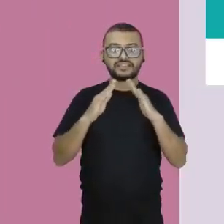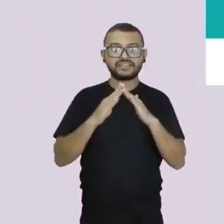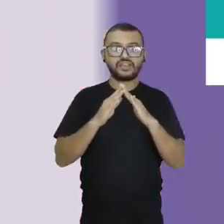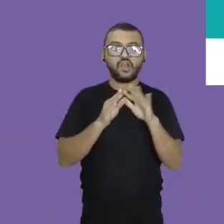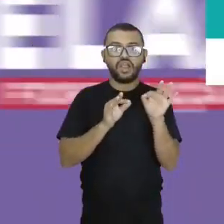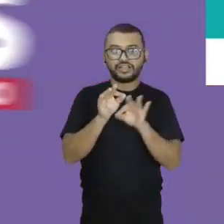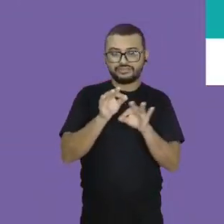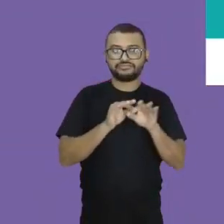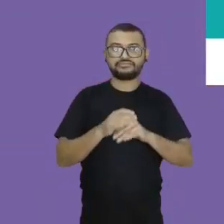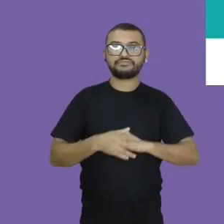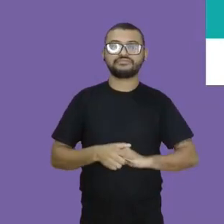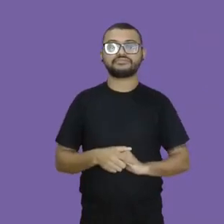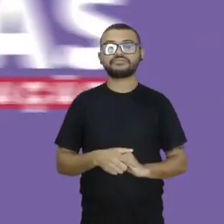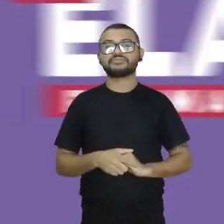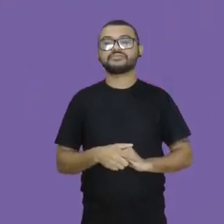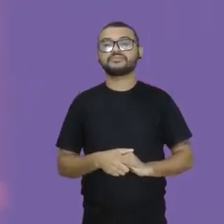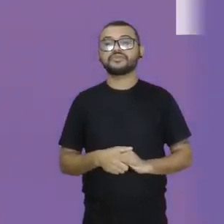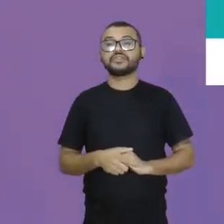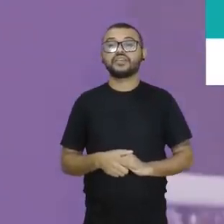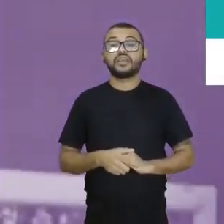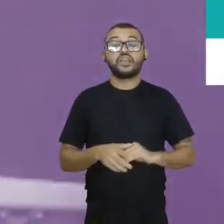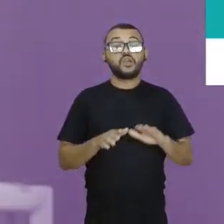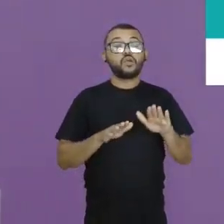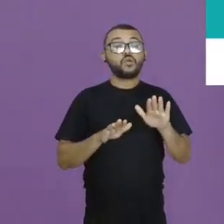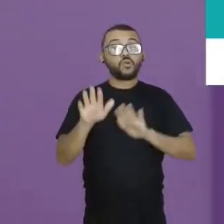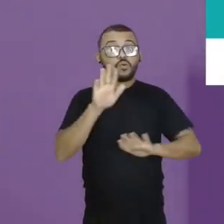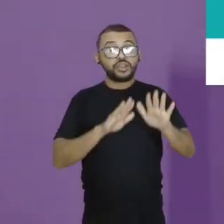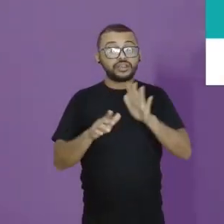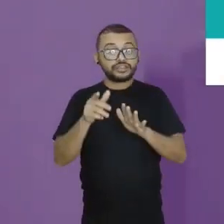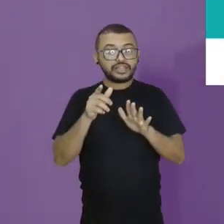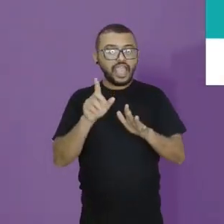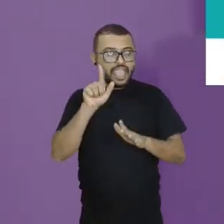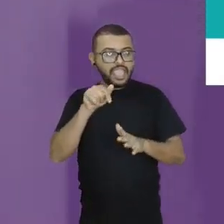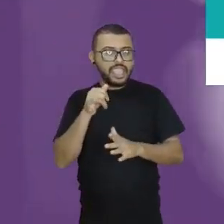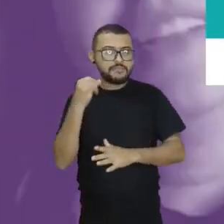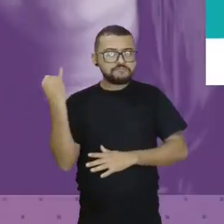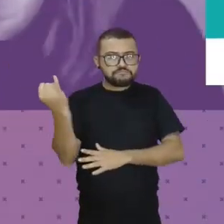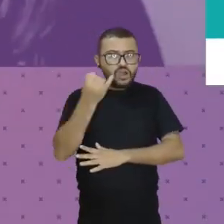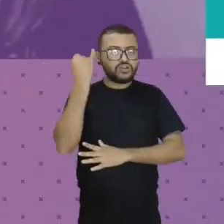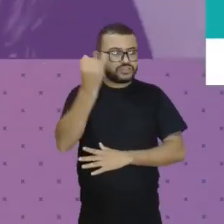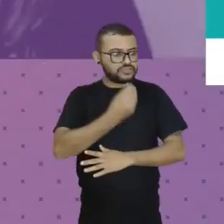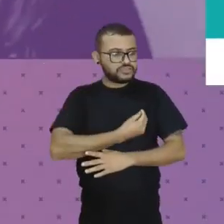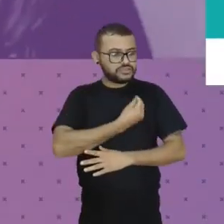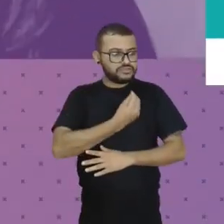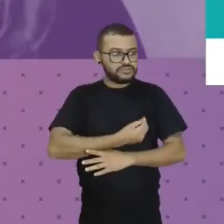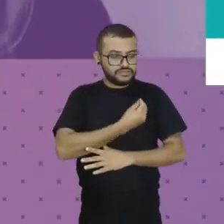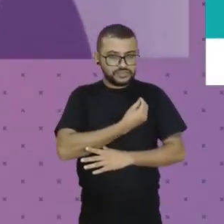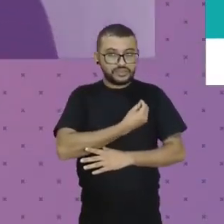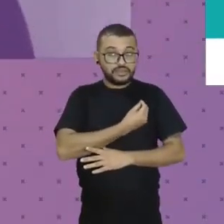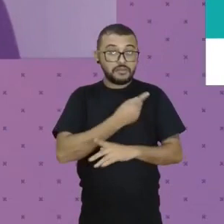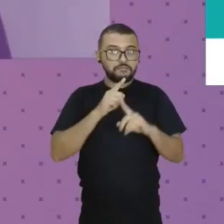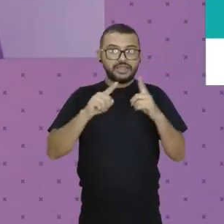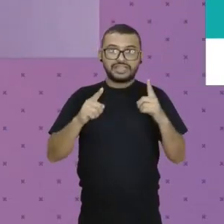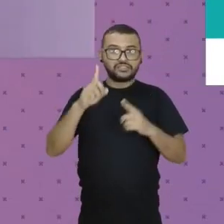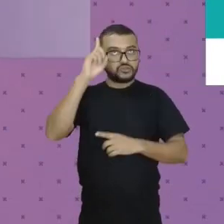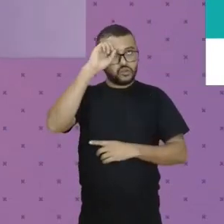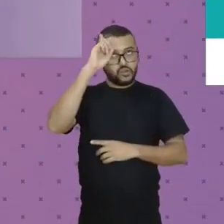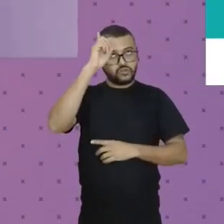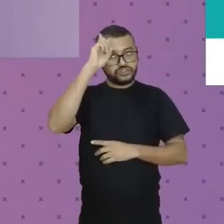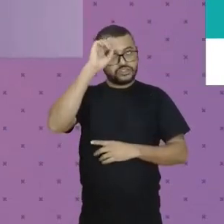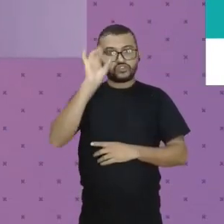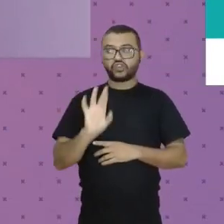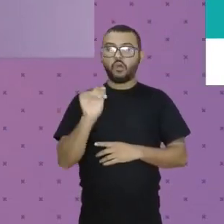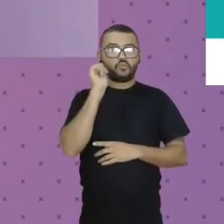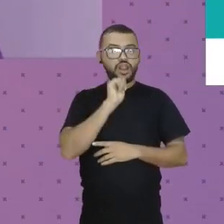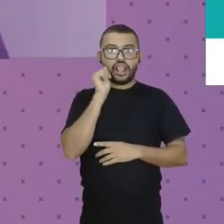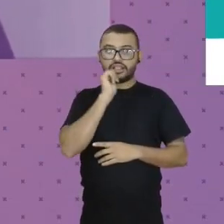domésticos. O cuidado é central para a vida, mas é importante que não seja uma tarefa exclusiva das